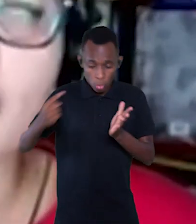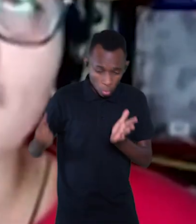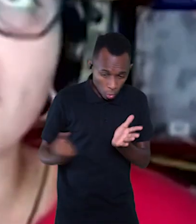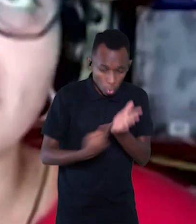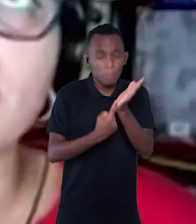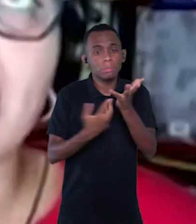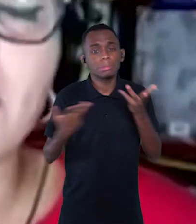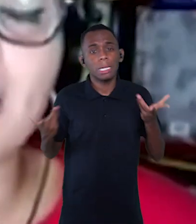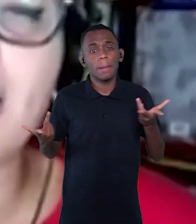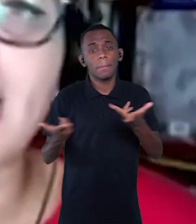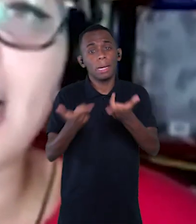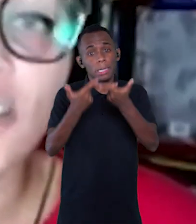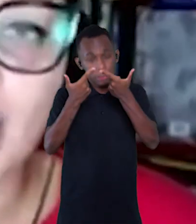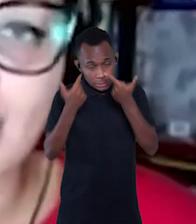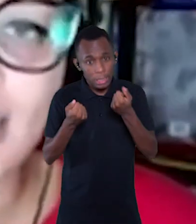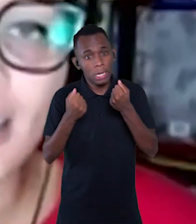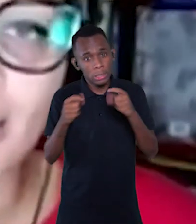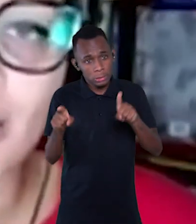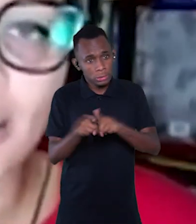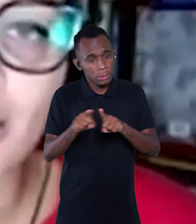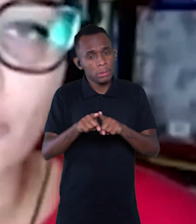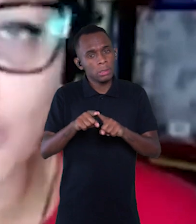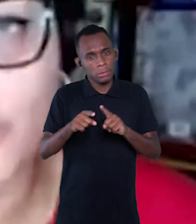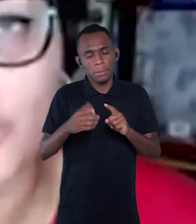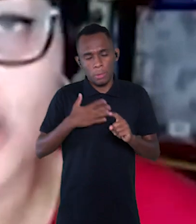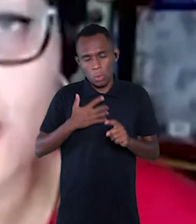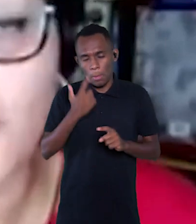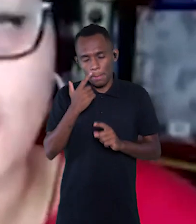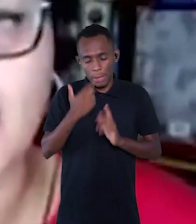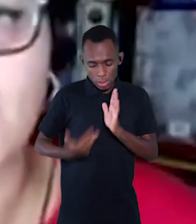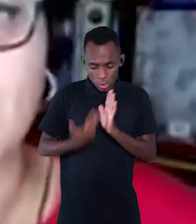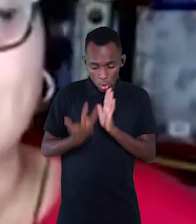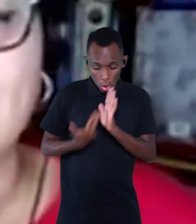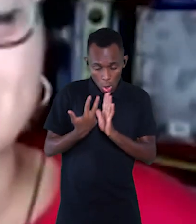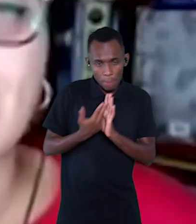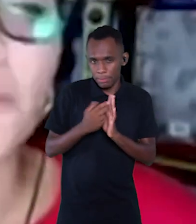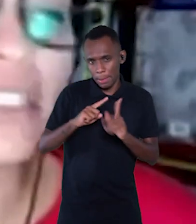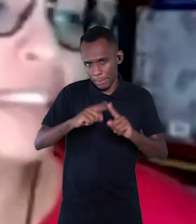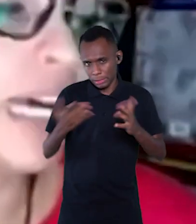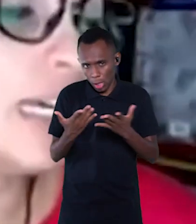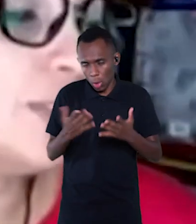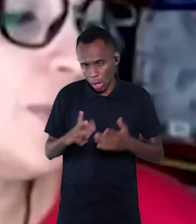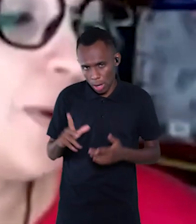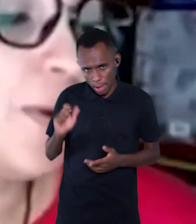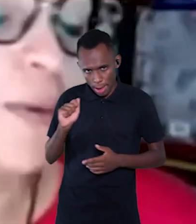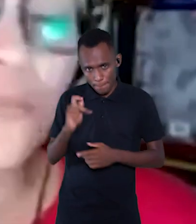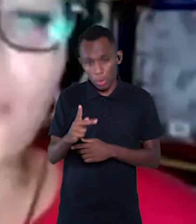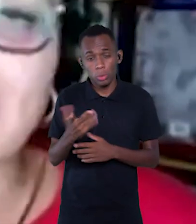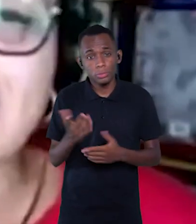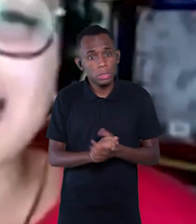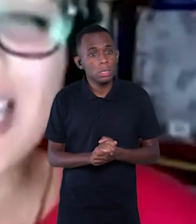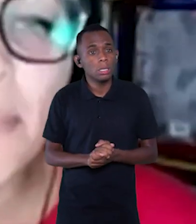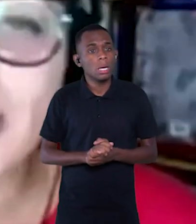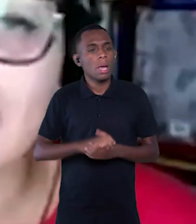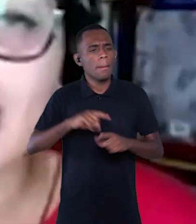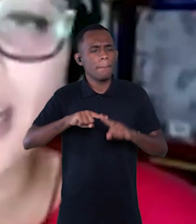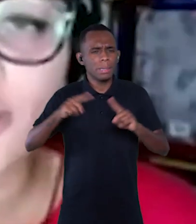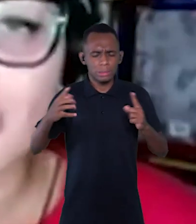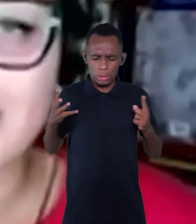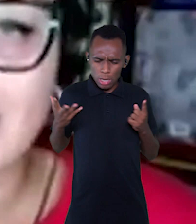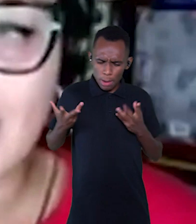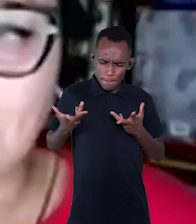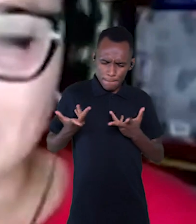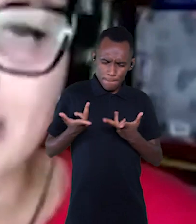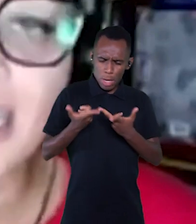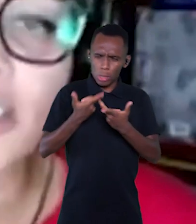No comprometimento, na habilidade técnica, ele foi cirurgião, agora ele está aposentado, mas na